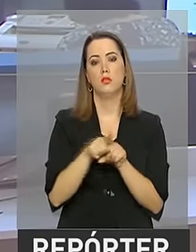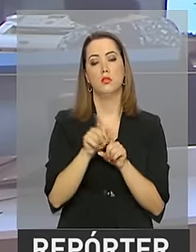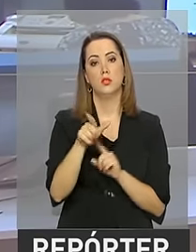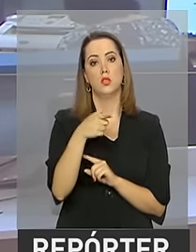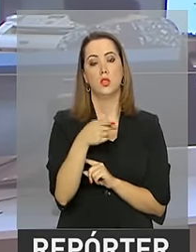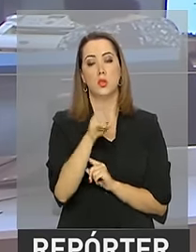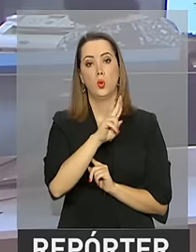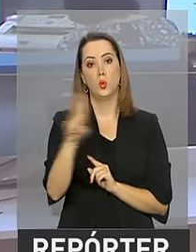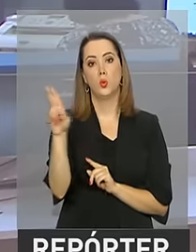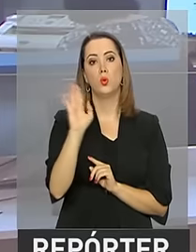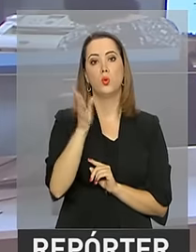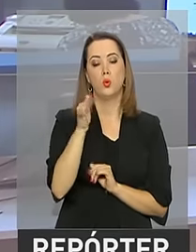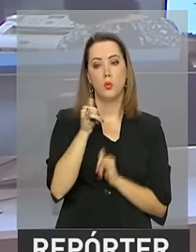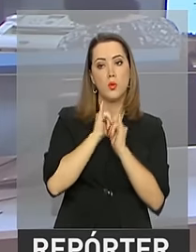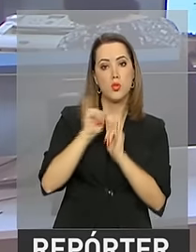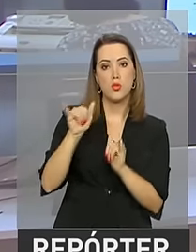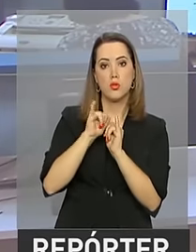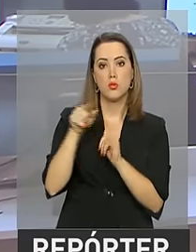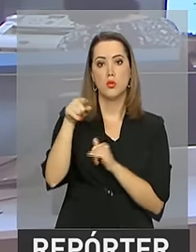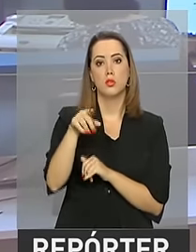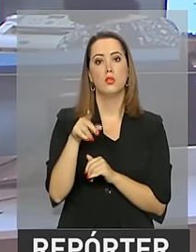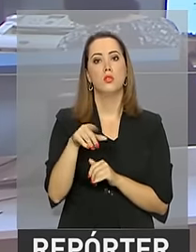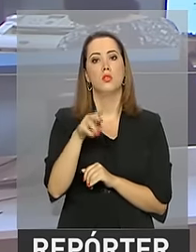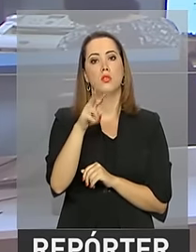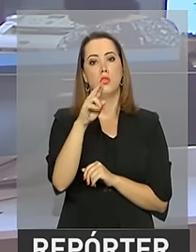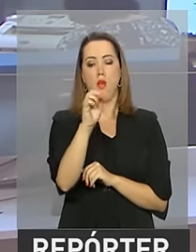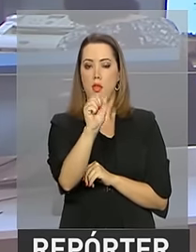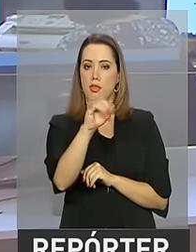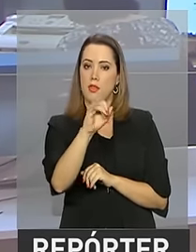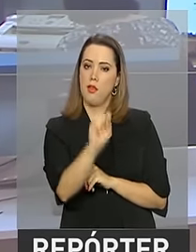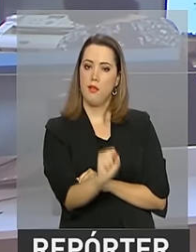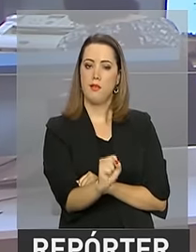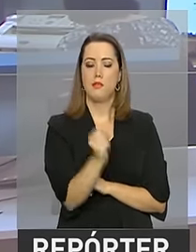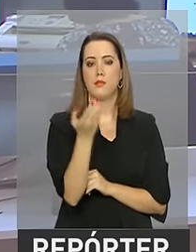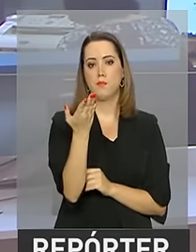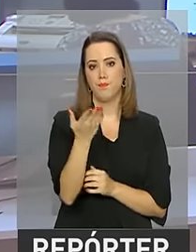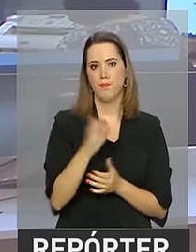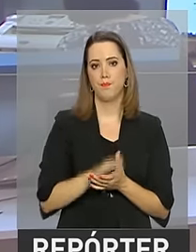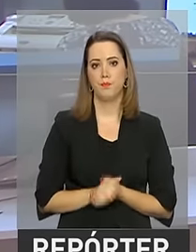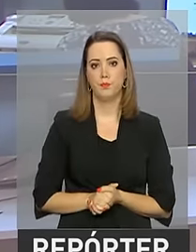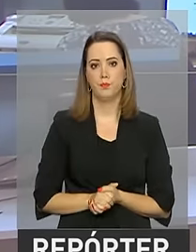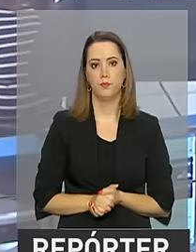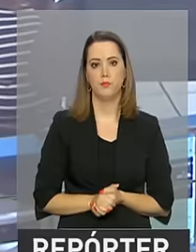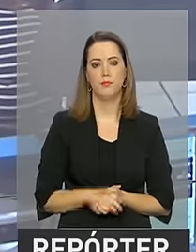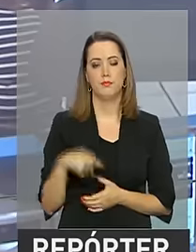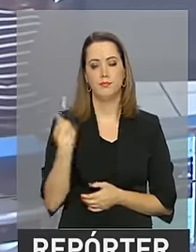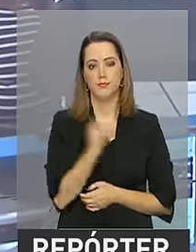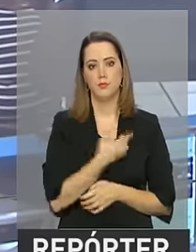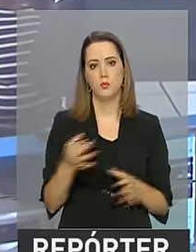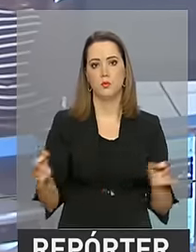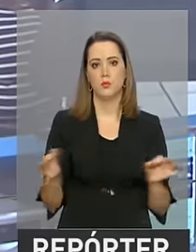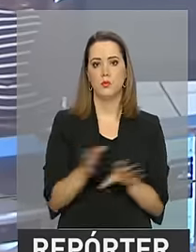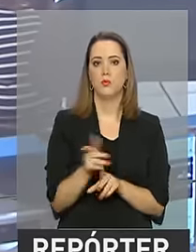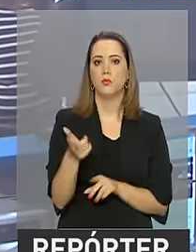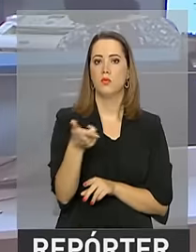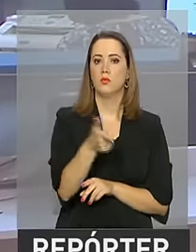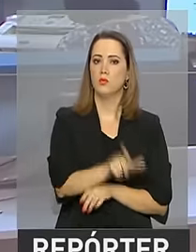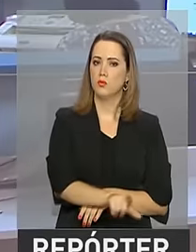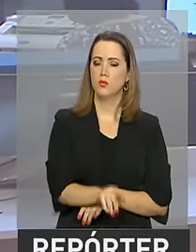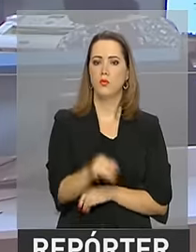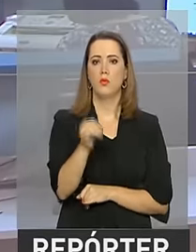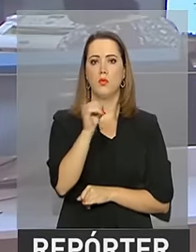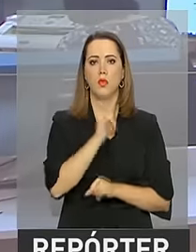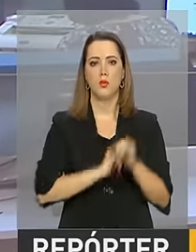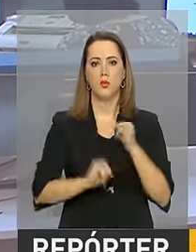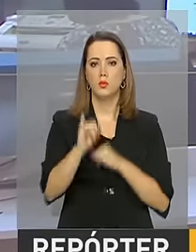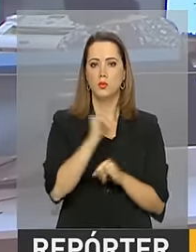o nome informado pelo empregador na relação anual de informações sociais a Rais e nós ficamos por aqui voltamos